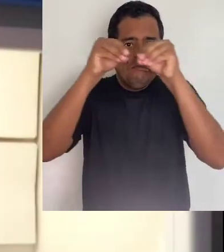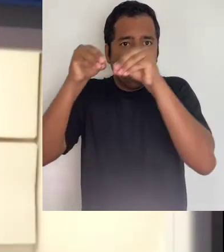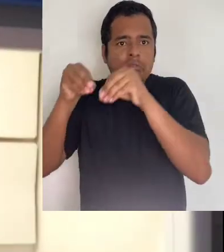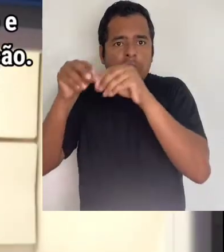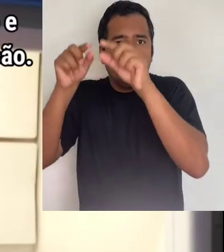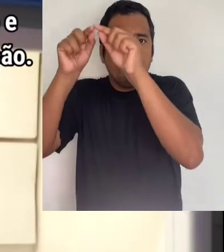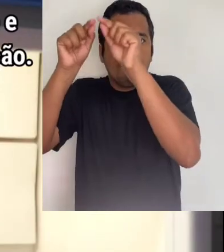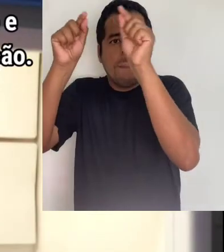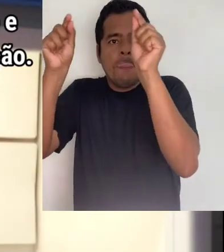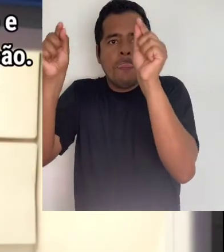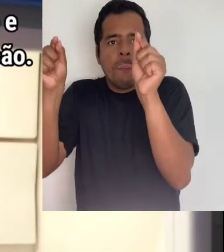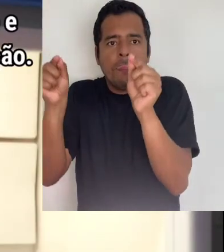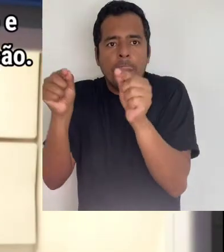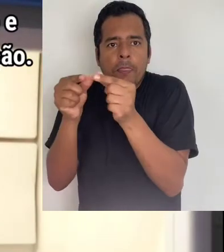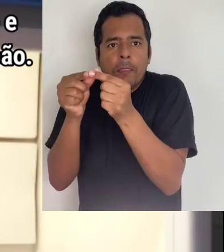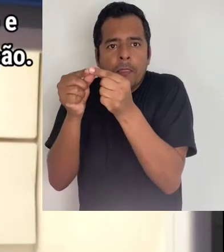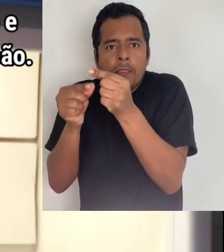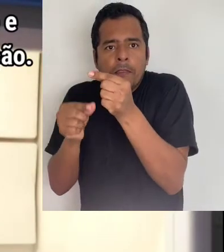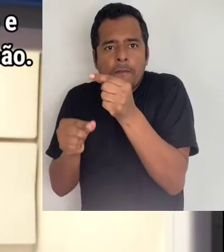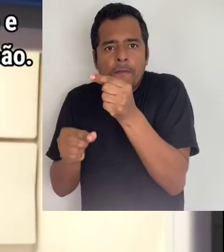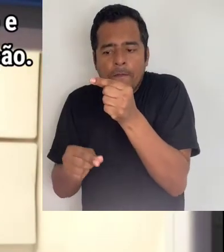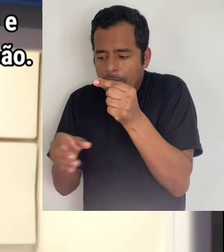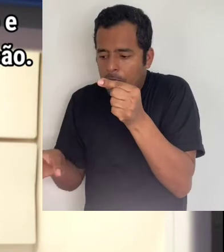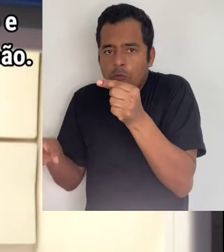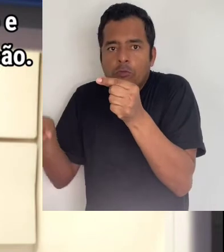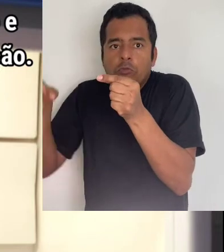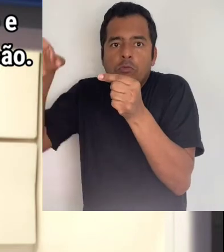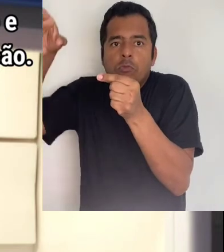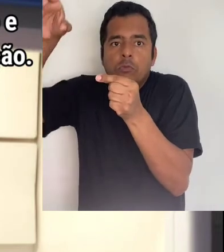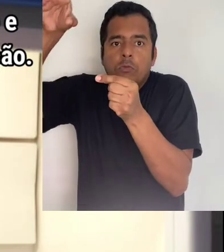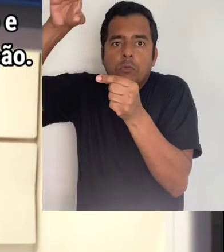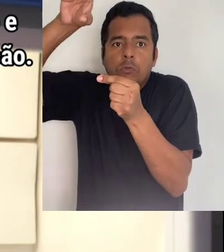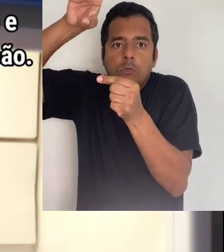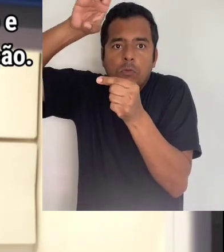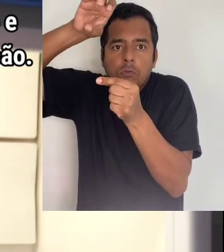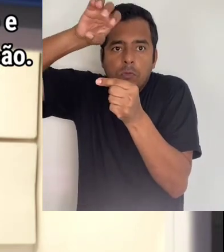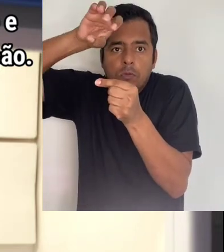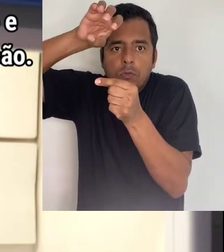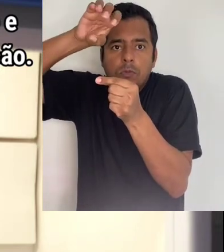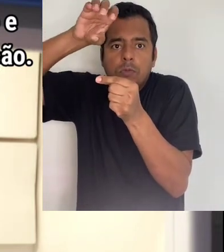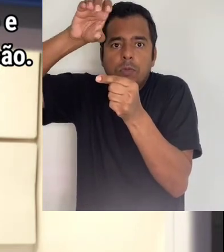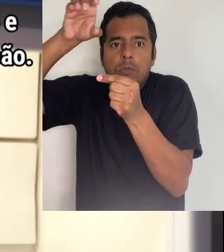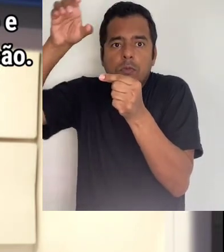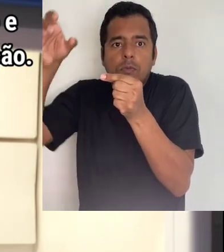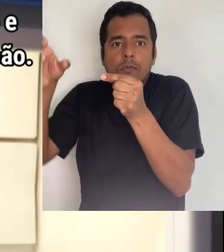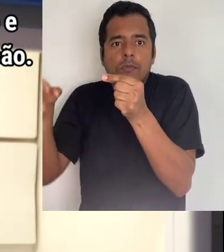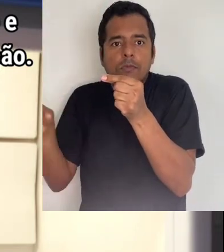Então, transfiro o material para o funil de separação,